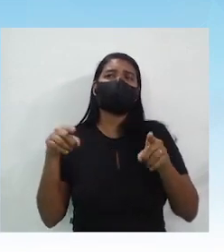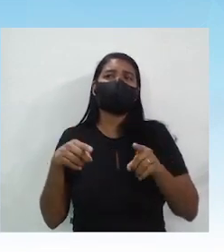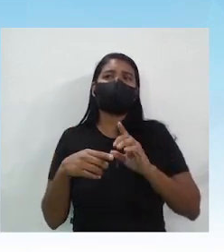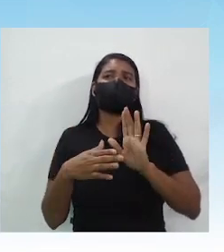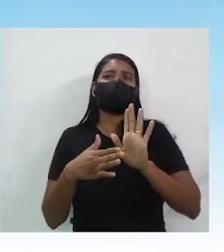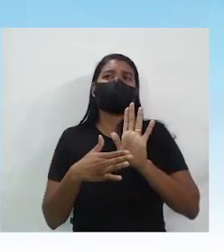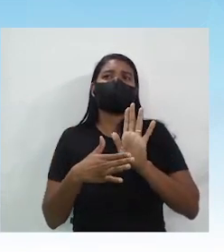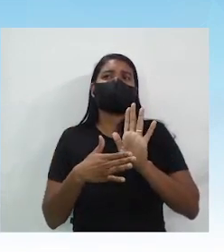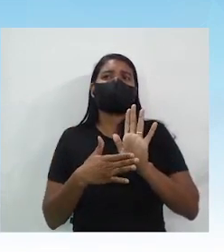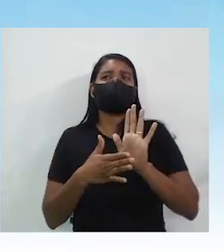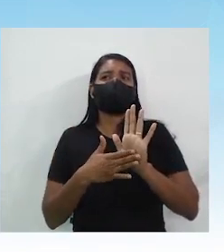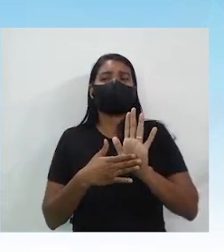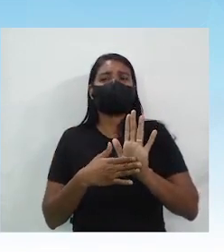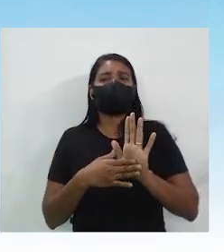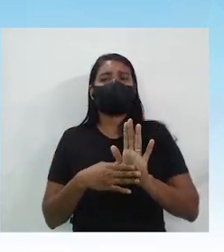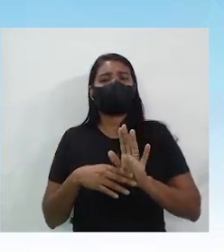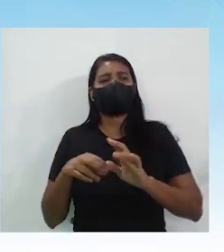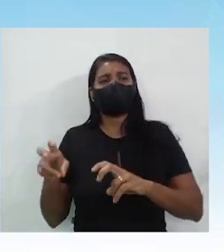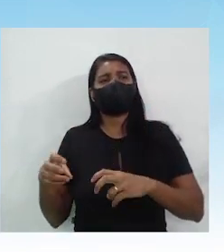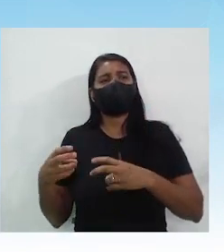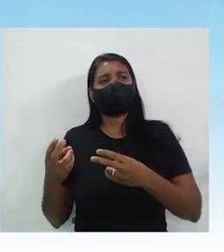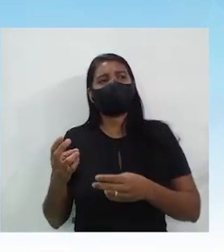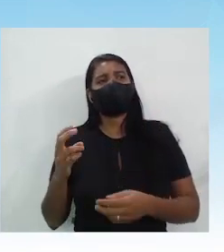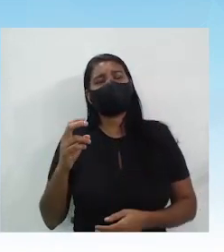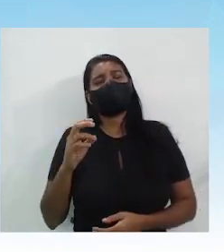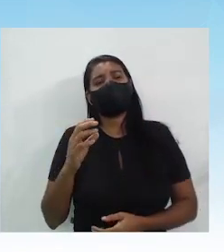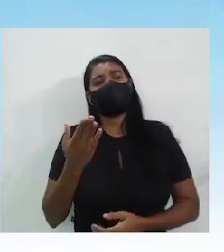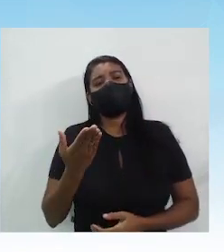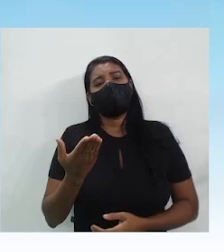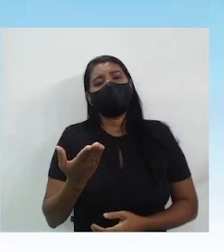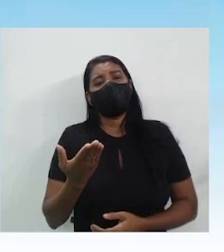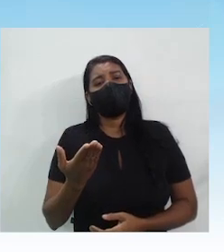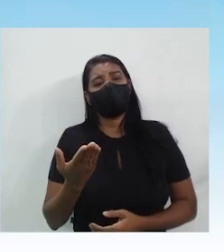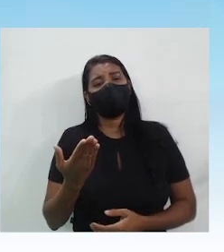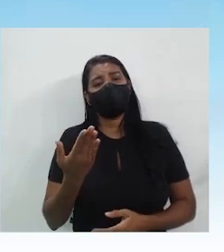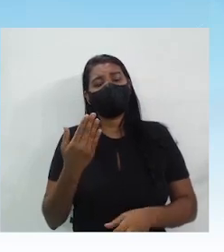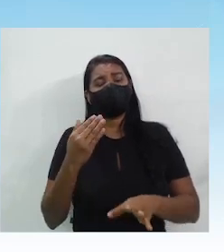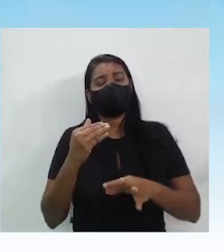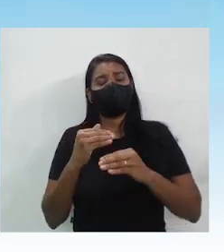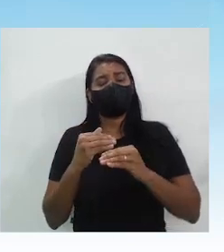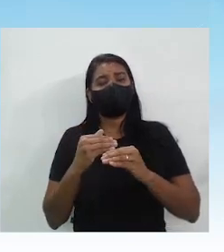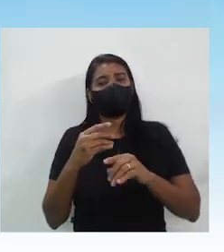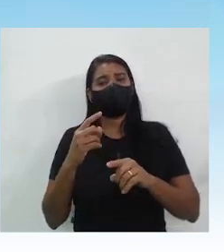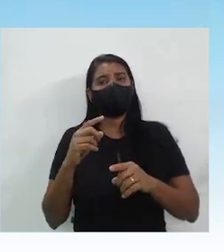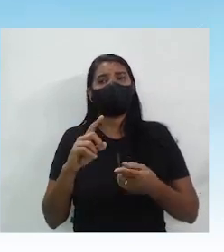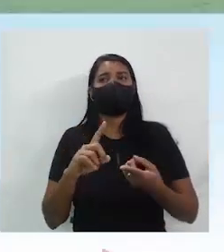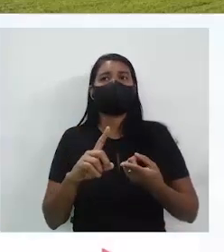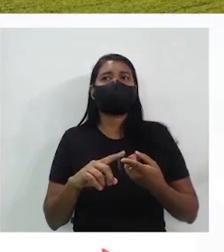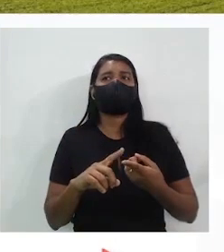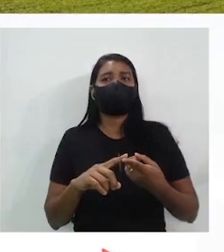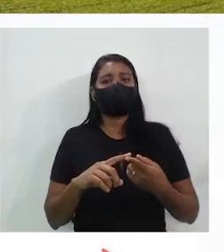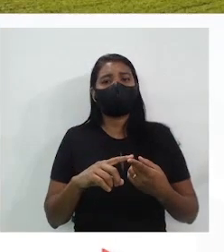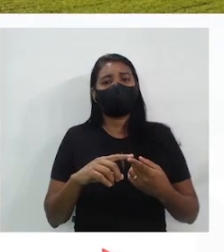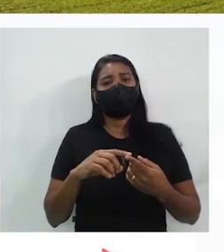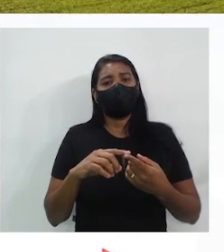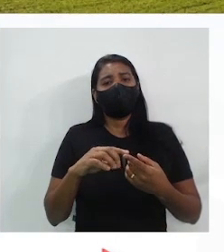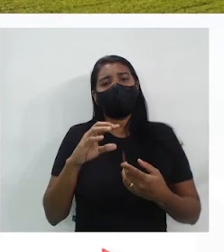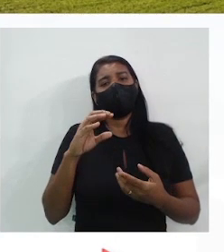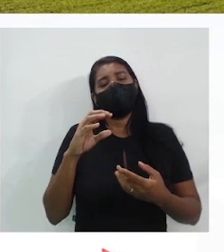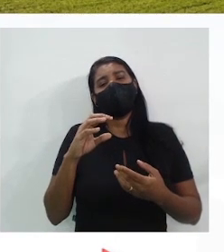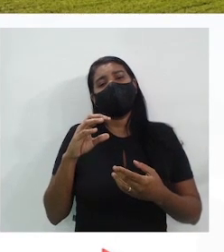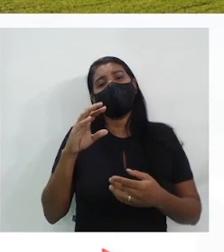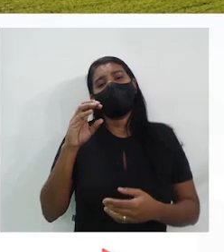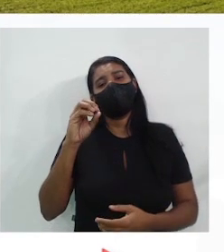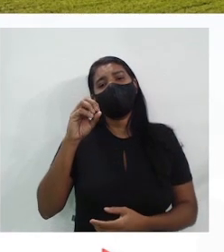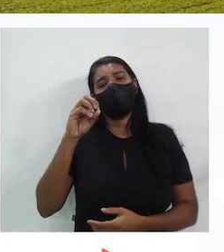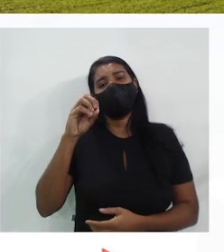ali de exploração. Ele pode também ser ultrapassado com as pilhas de combustíveis ou